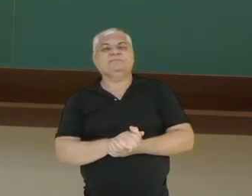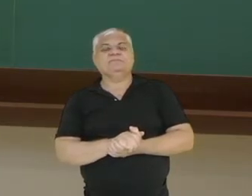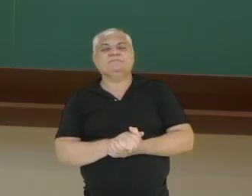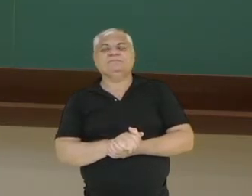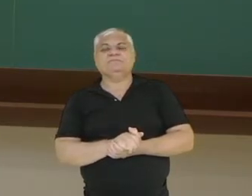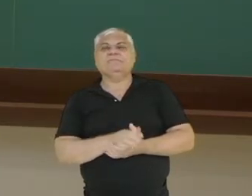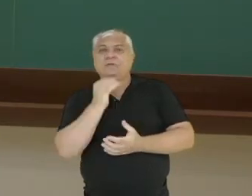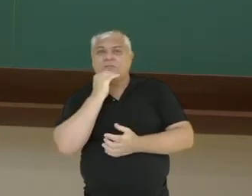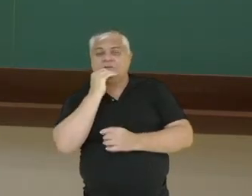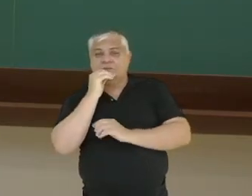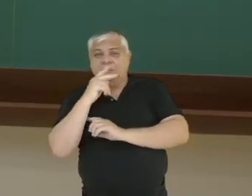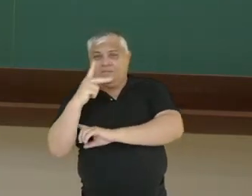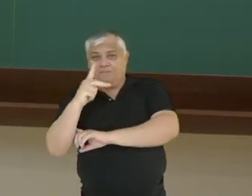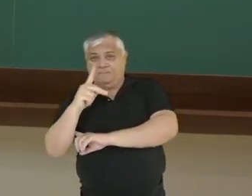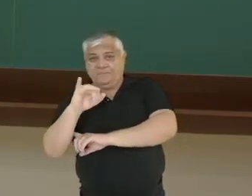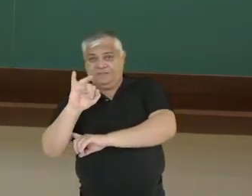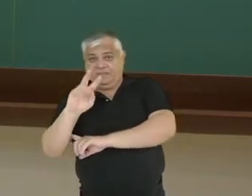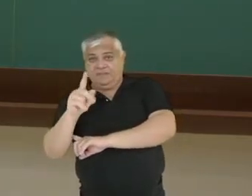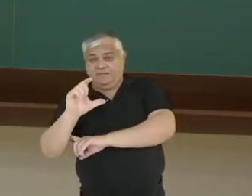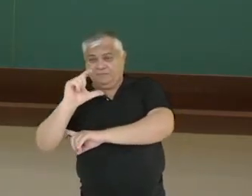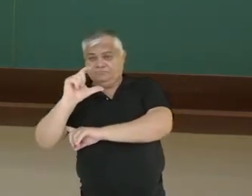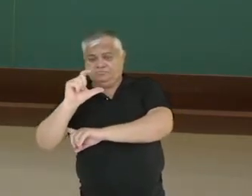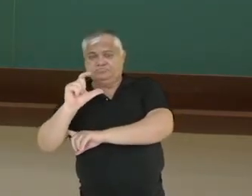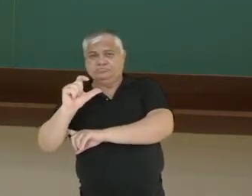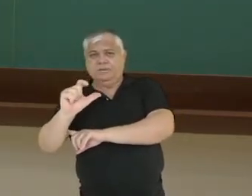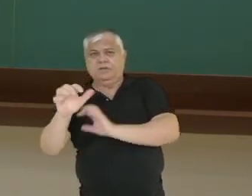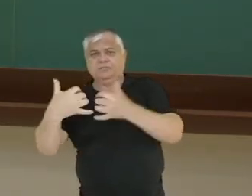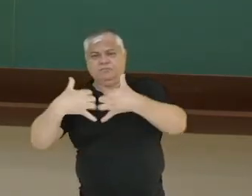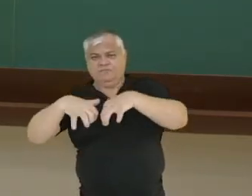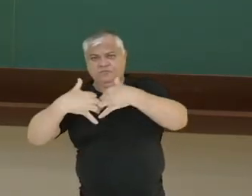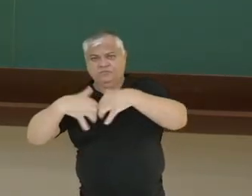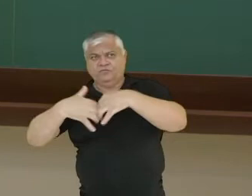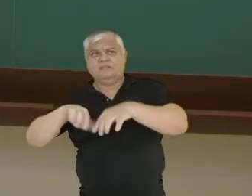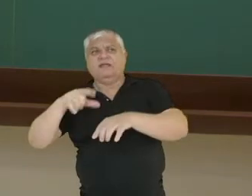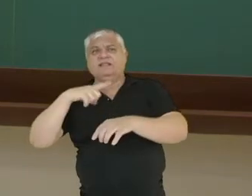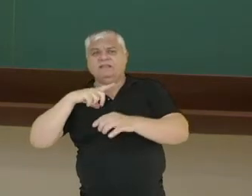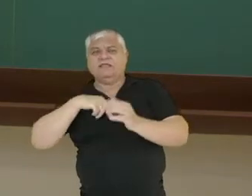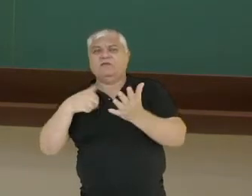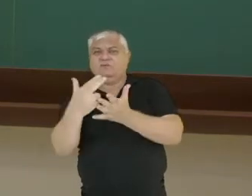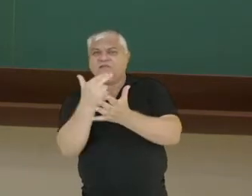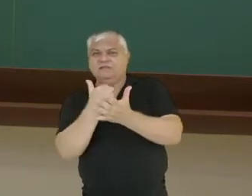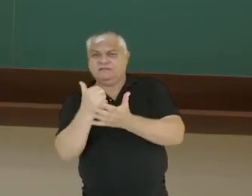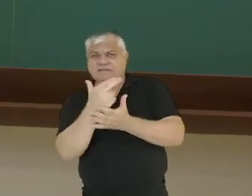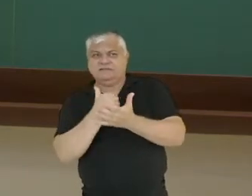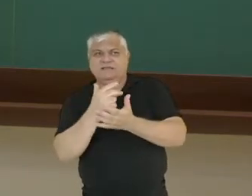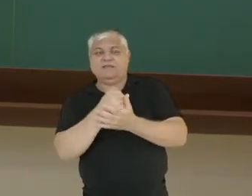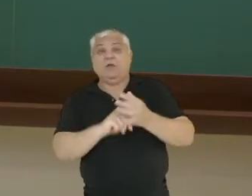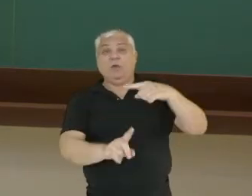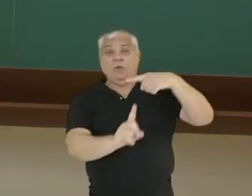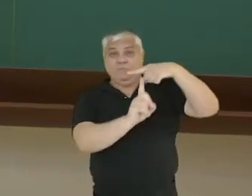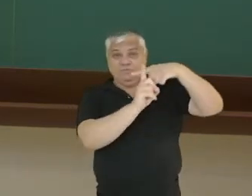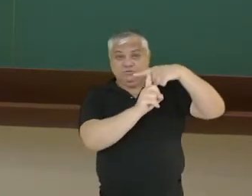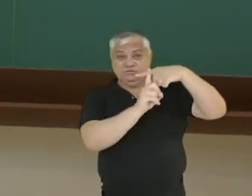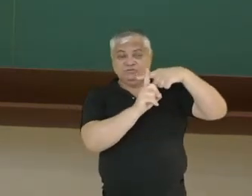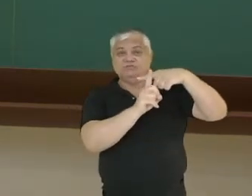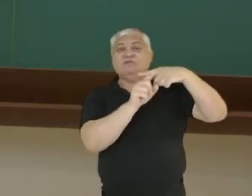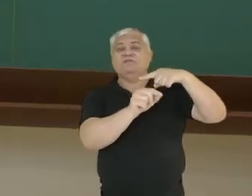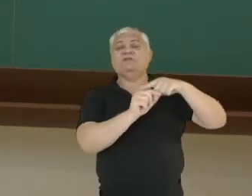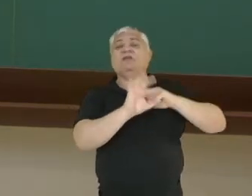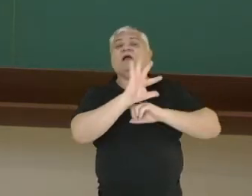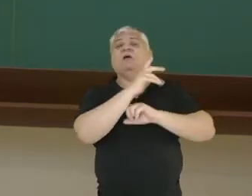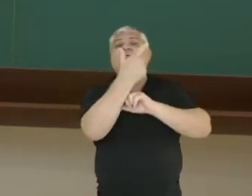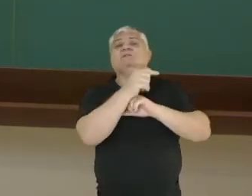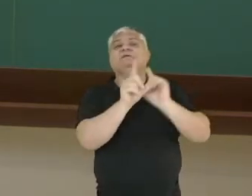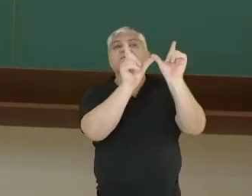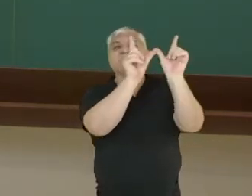Quando a gente tem a pilha funcionando, a gente vai ter um esquema como esse. No cátodo, que é a parte positiva, ocorre a redução